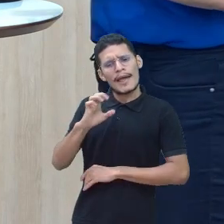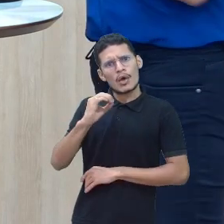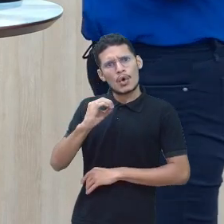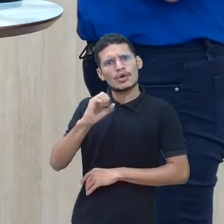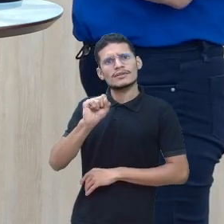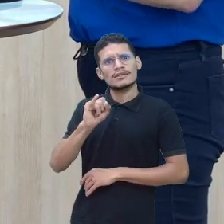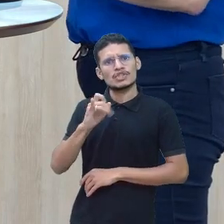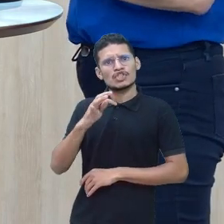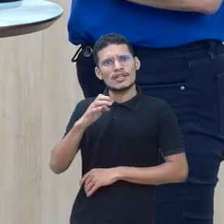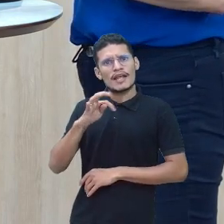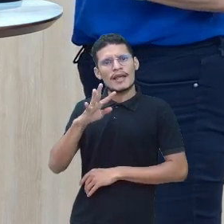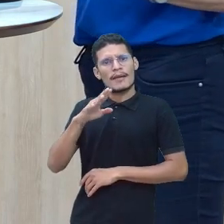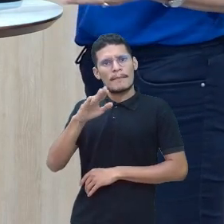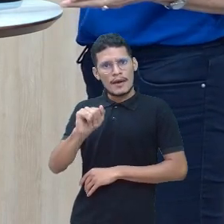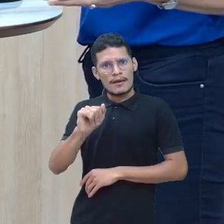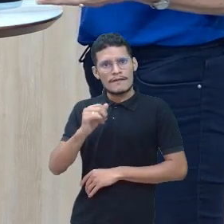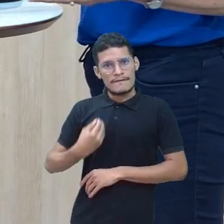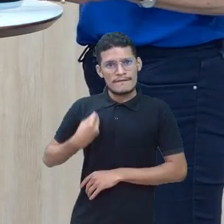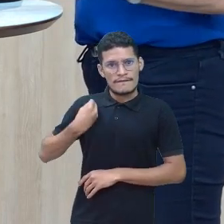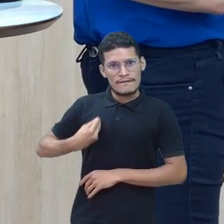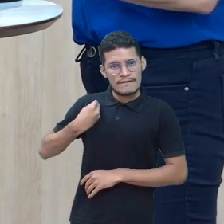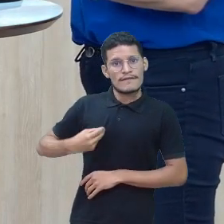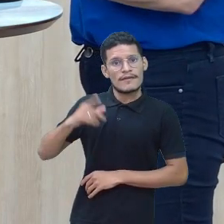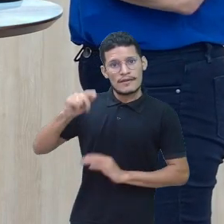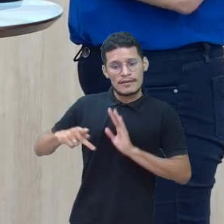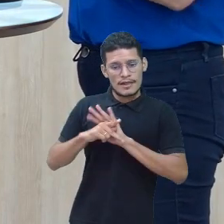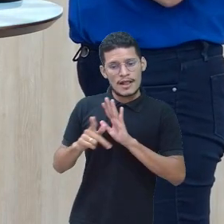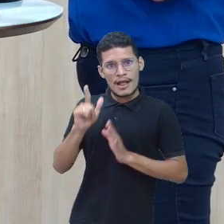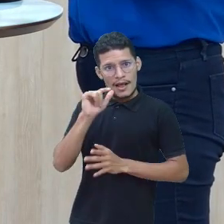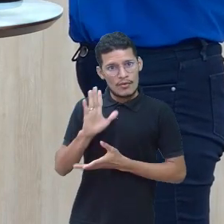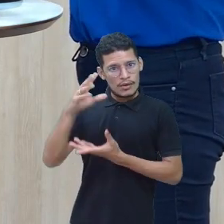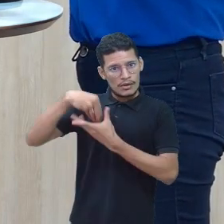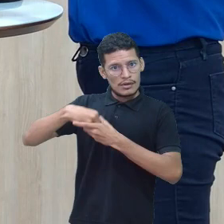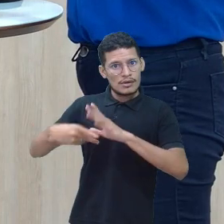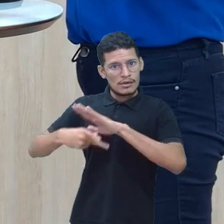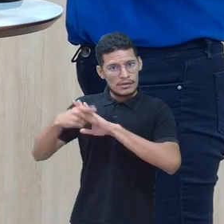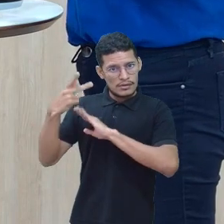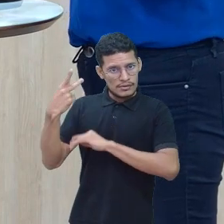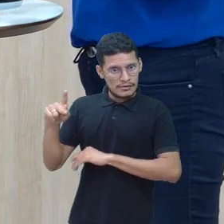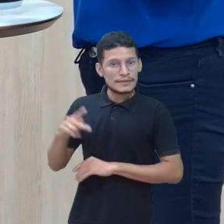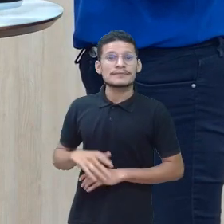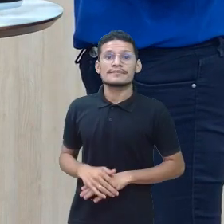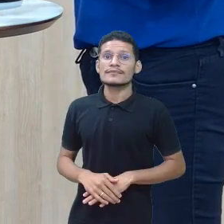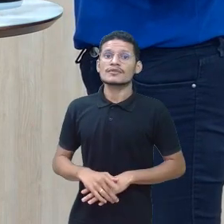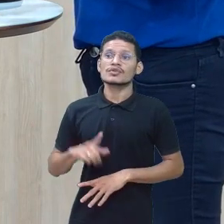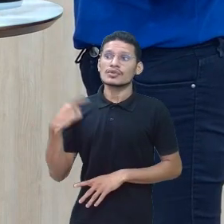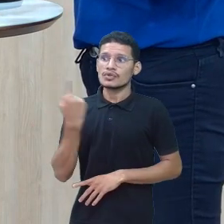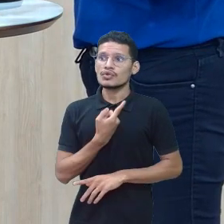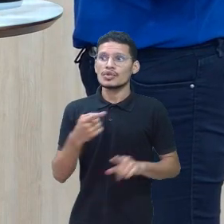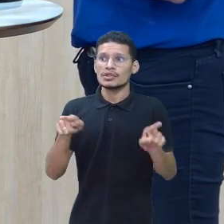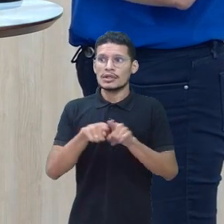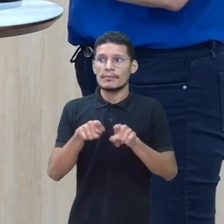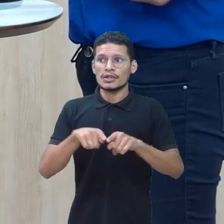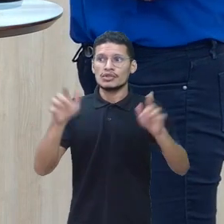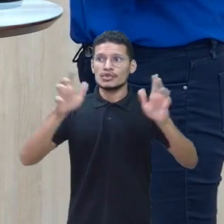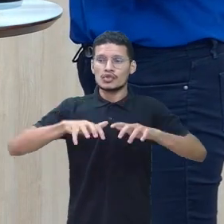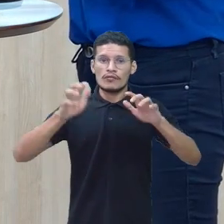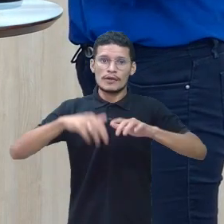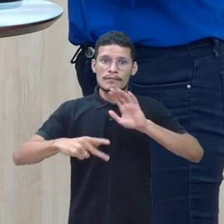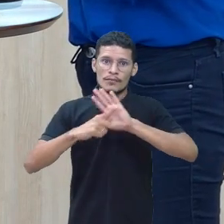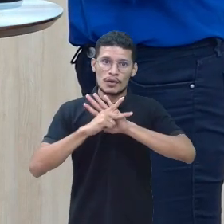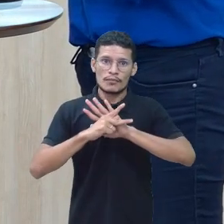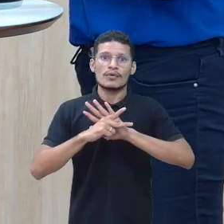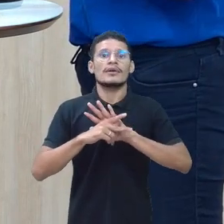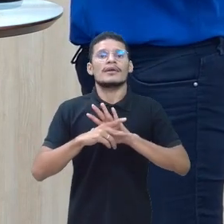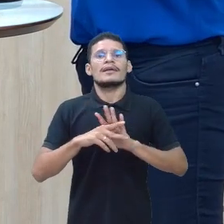vivo e o ciclo da água acontece aqui. Então a água evapora, ao mesmo tempo a gente faz chover no terrário e cai em